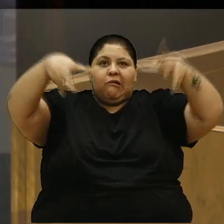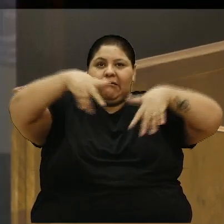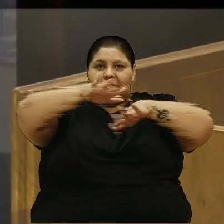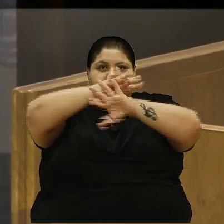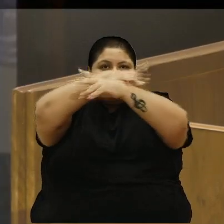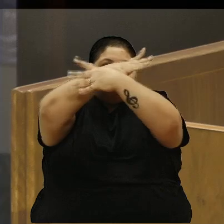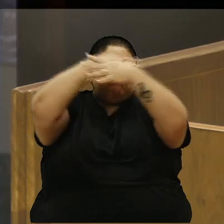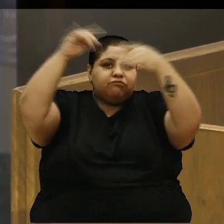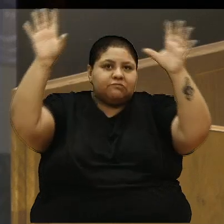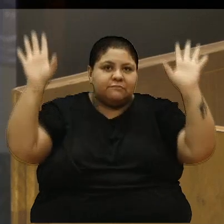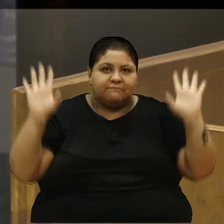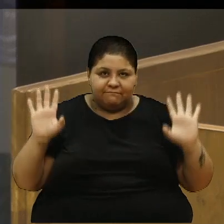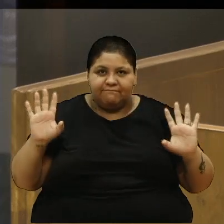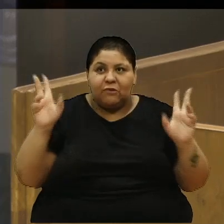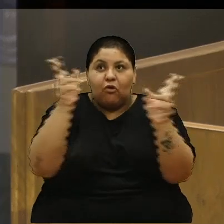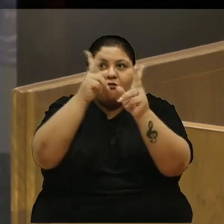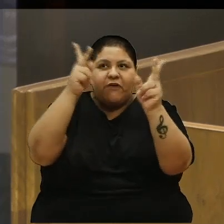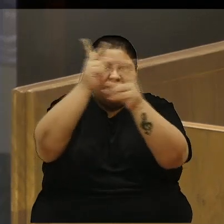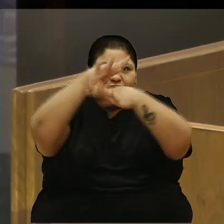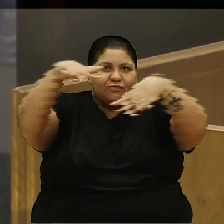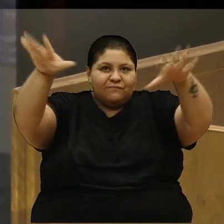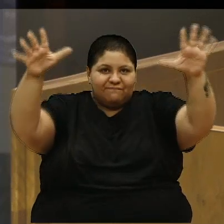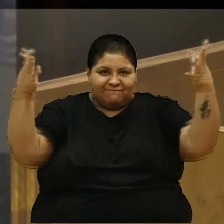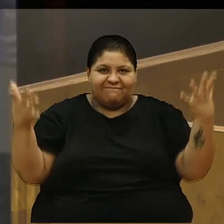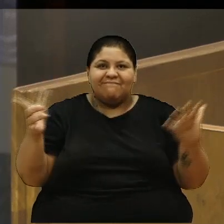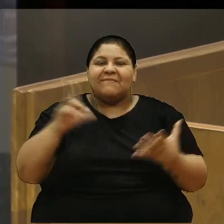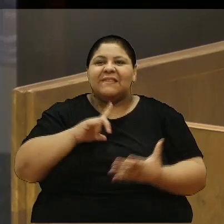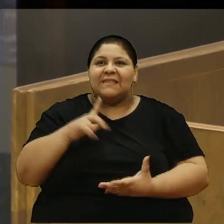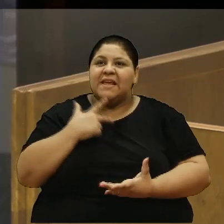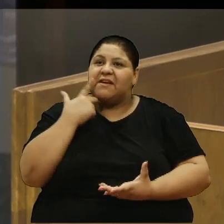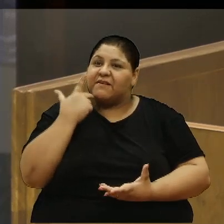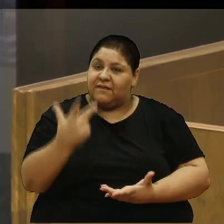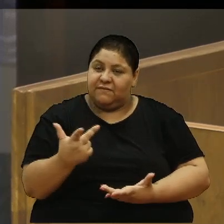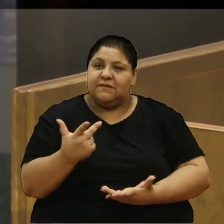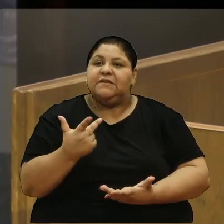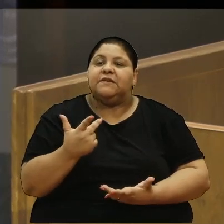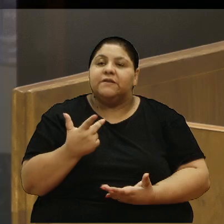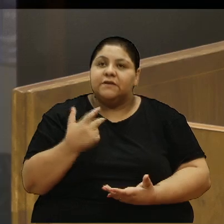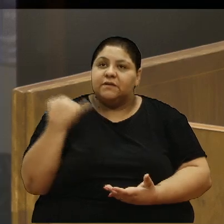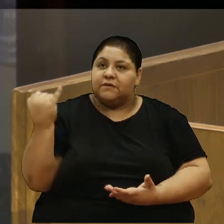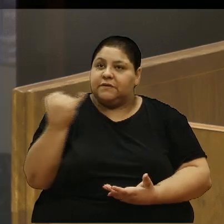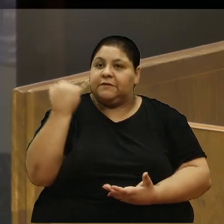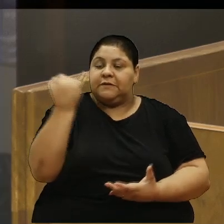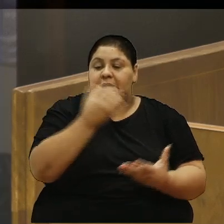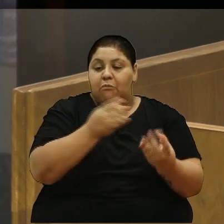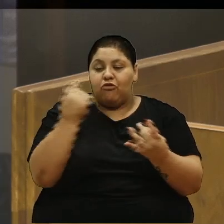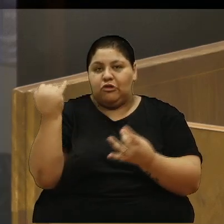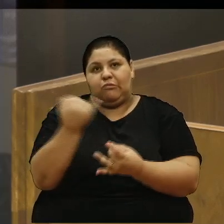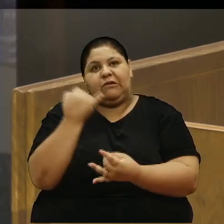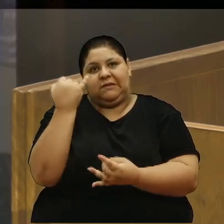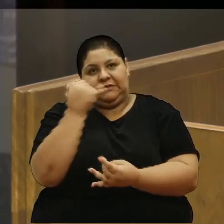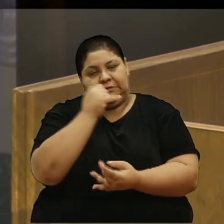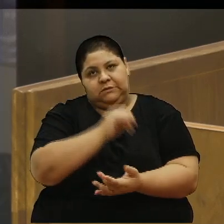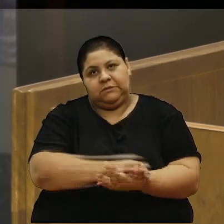sanitário. Então a gente tem que ressaltar essa questão, que é muito importante.